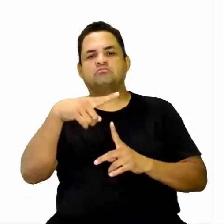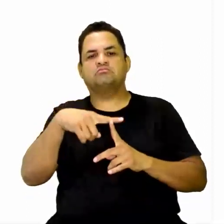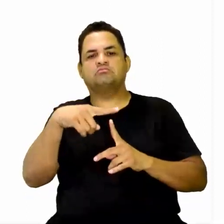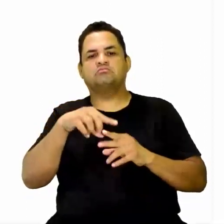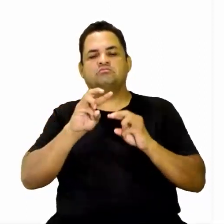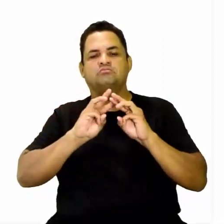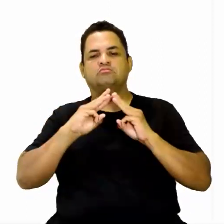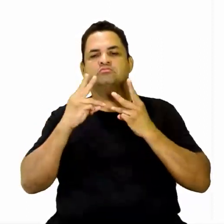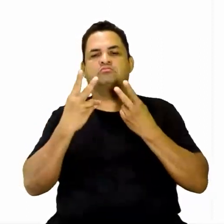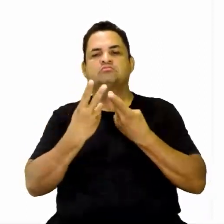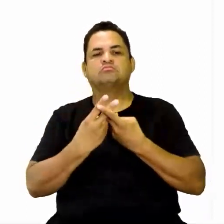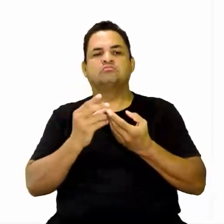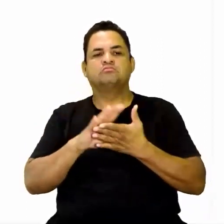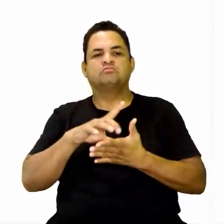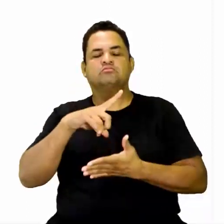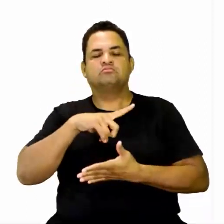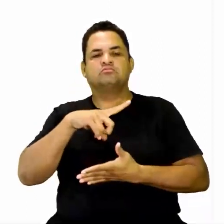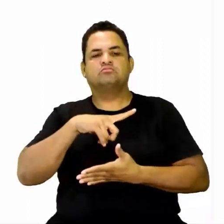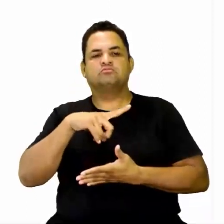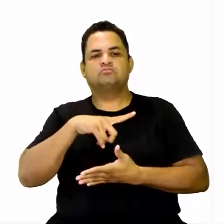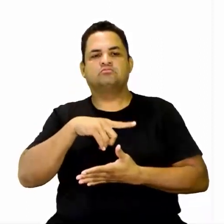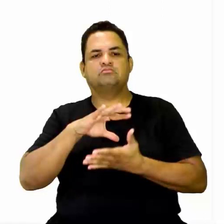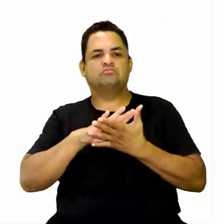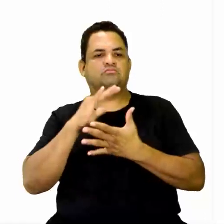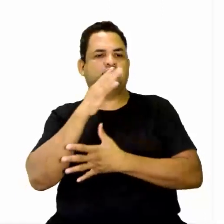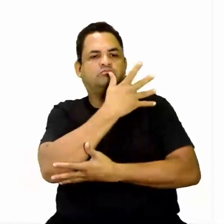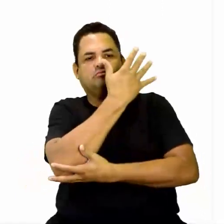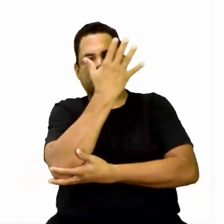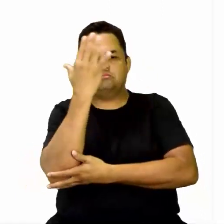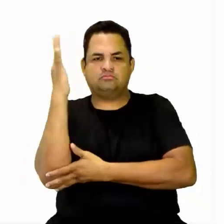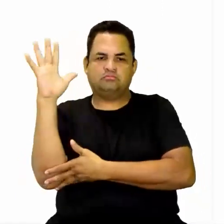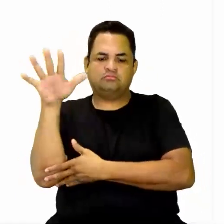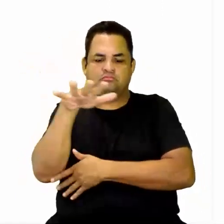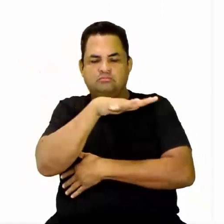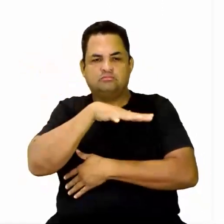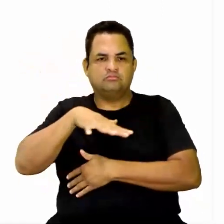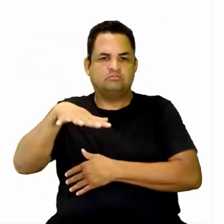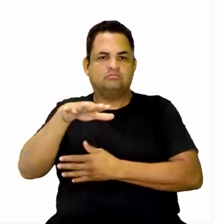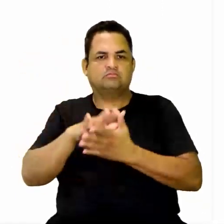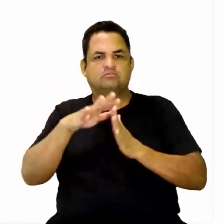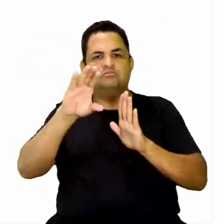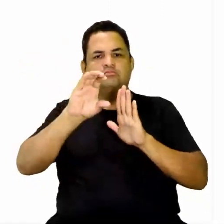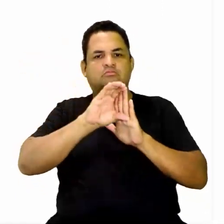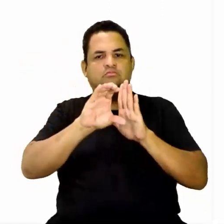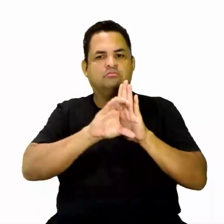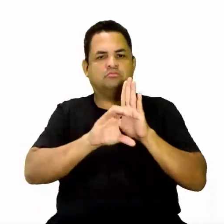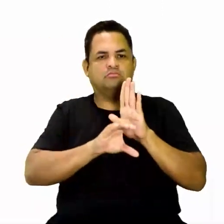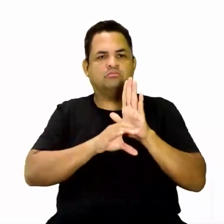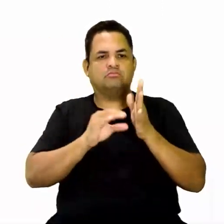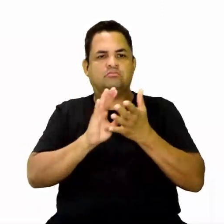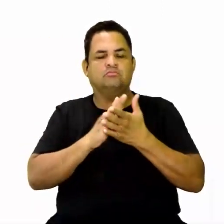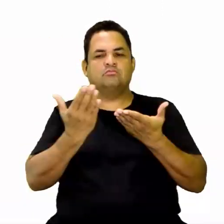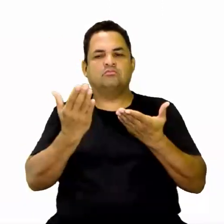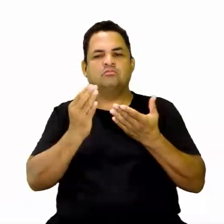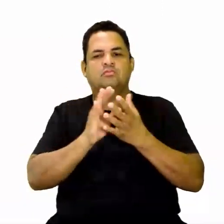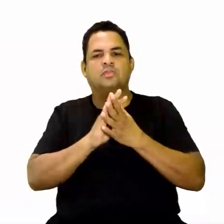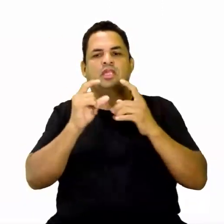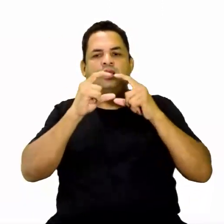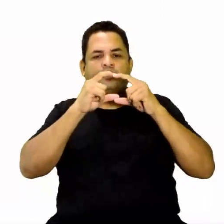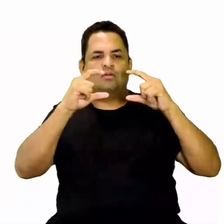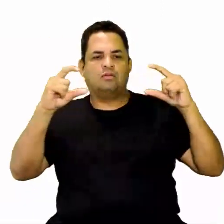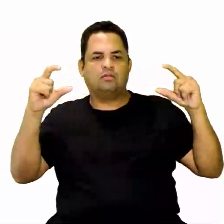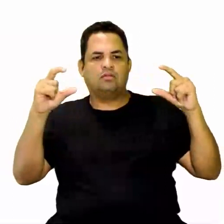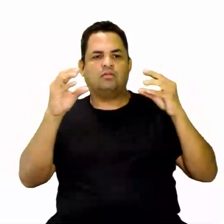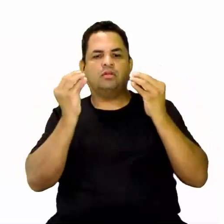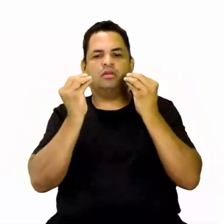de matérias que existem na natureza e classificam-se quanto à forma